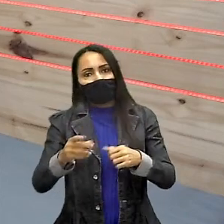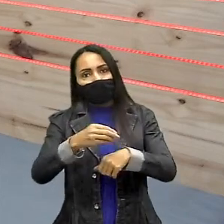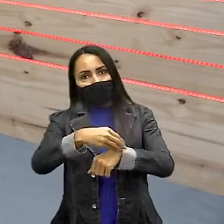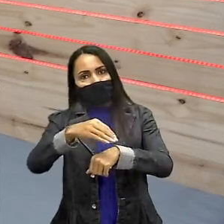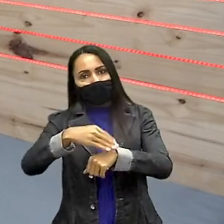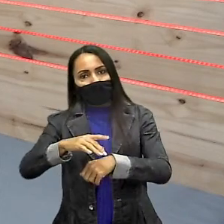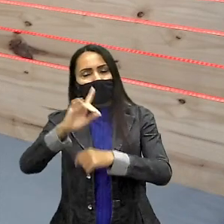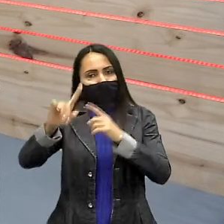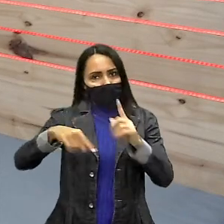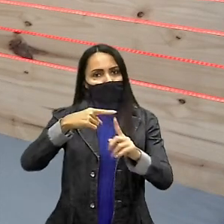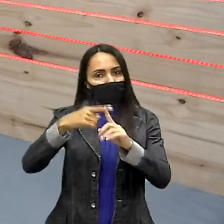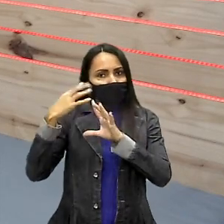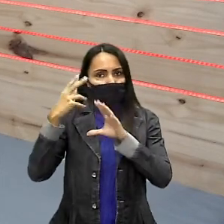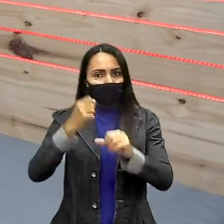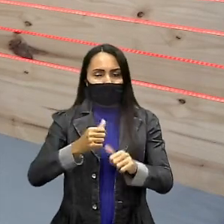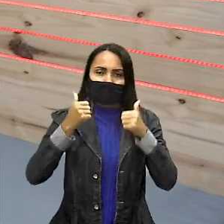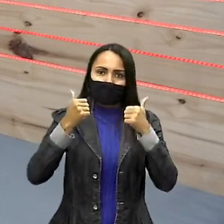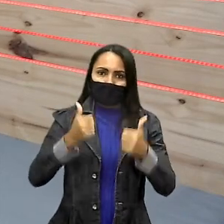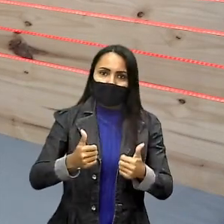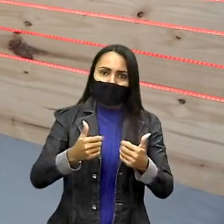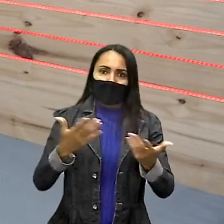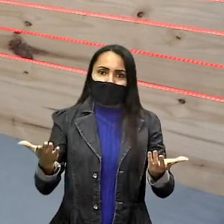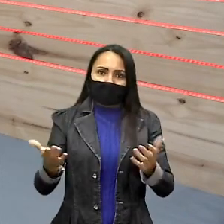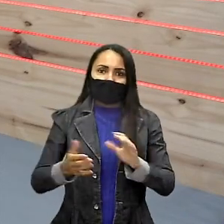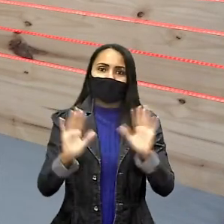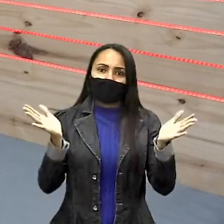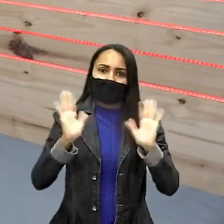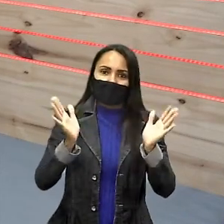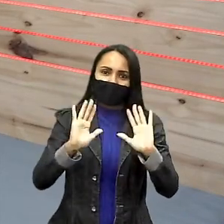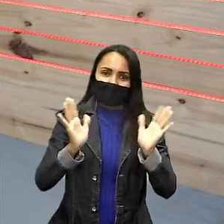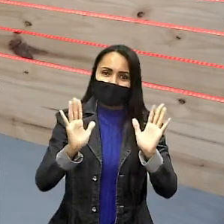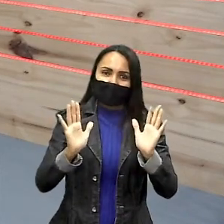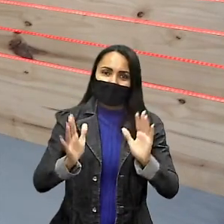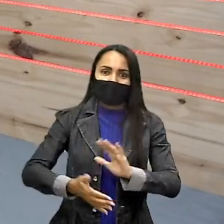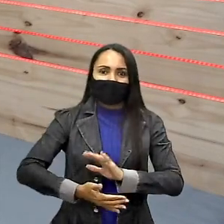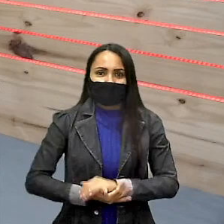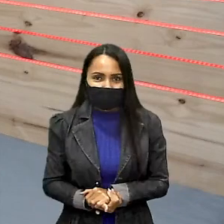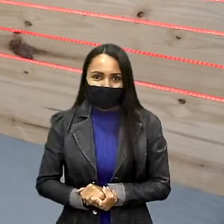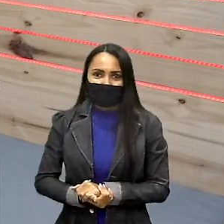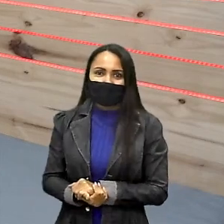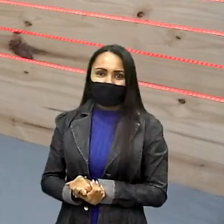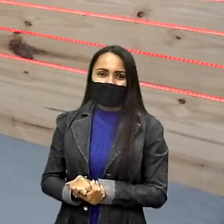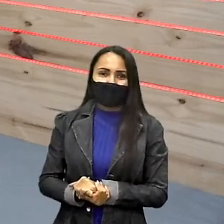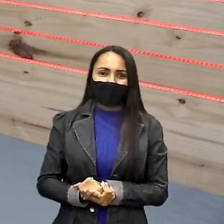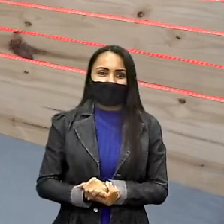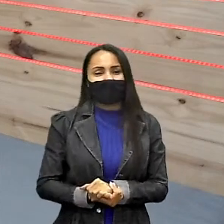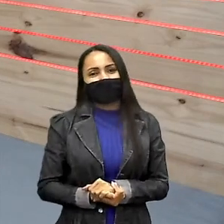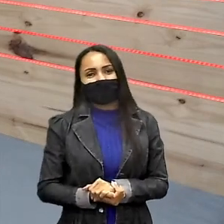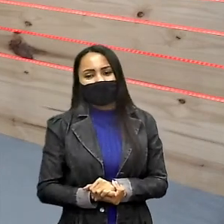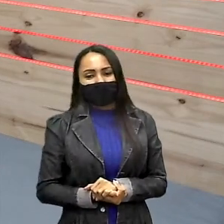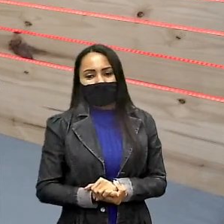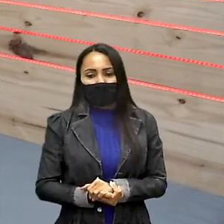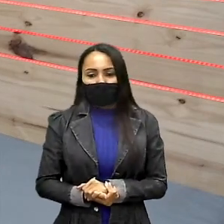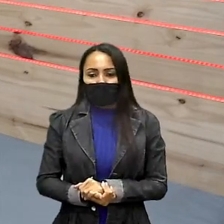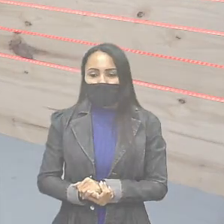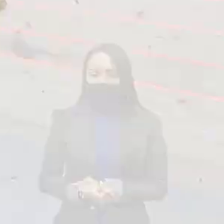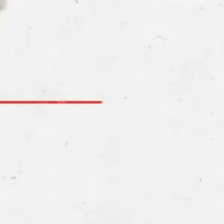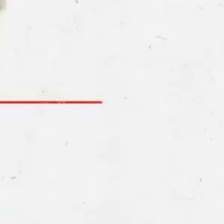um pontinho aí pra eles resolverem, tá bom? E manda pra gente até a próxima videoaula que a gente vai se encontrar aqui. Beleza? Tchau, tchau.